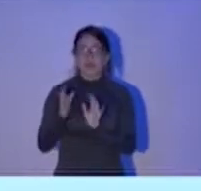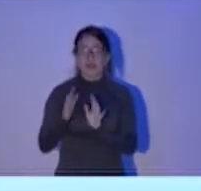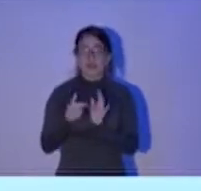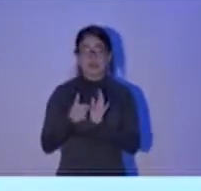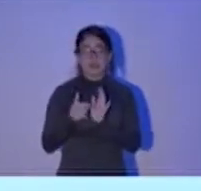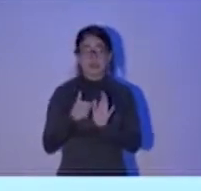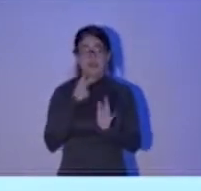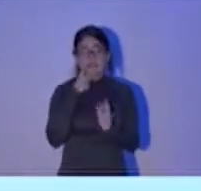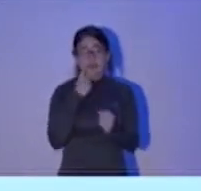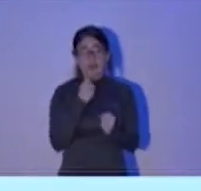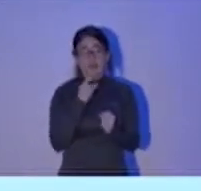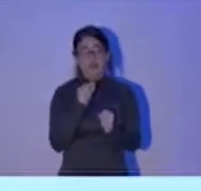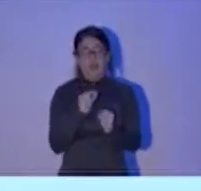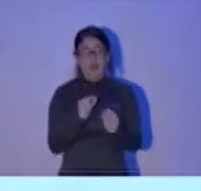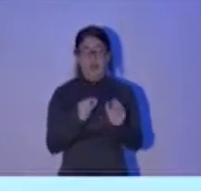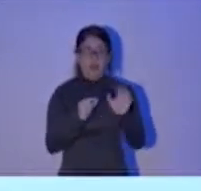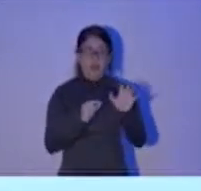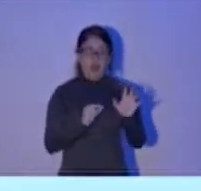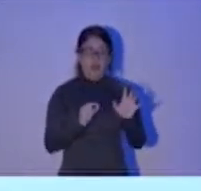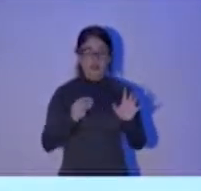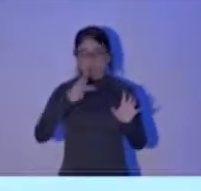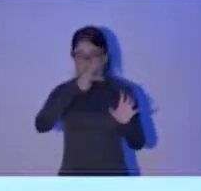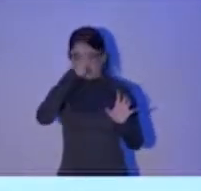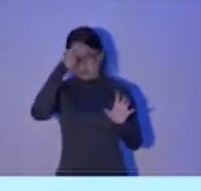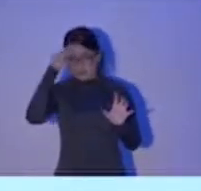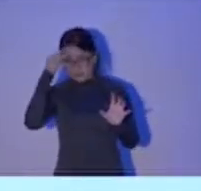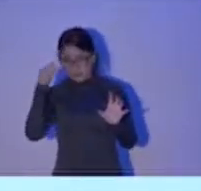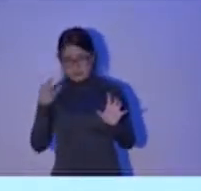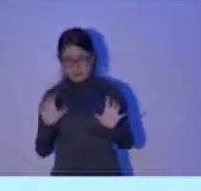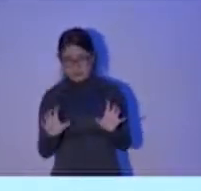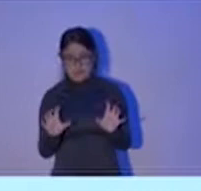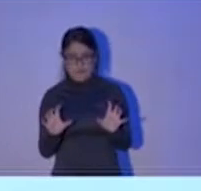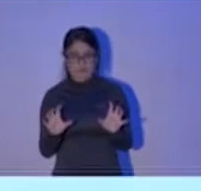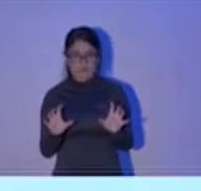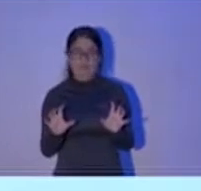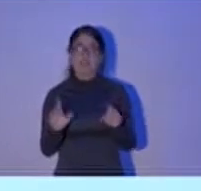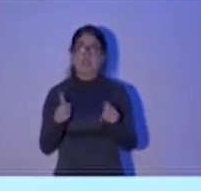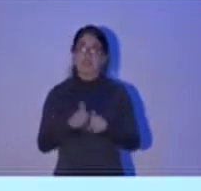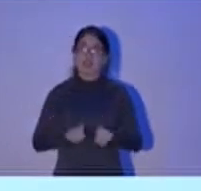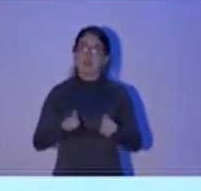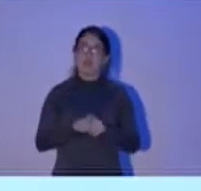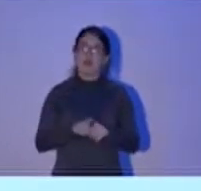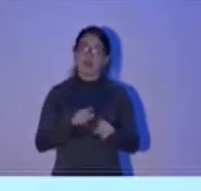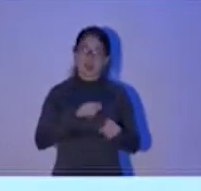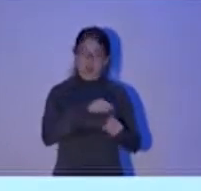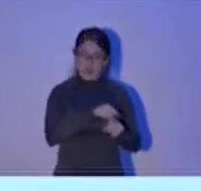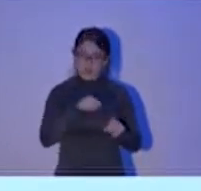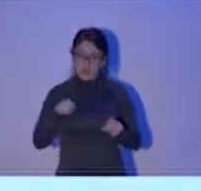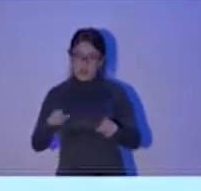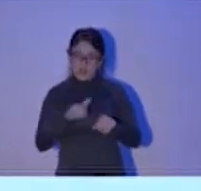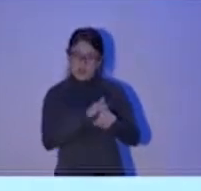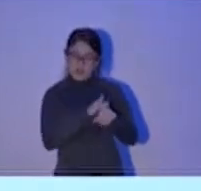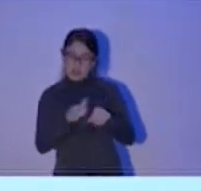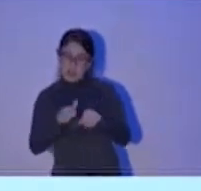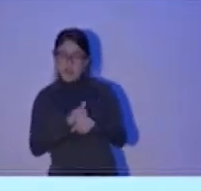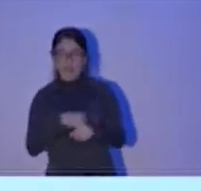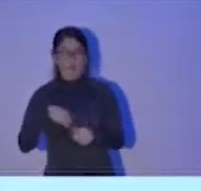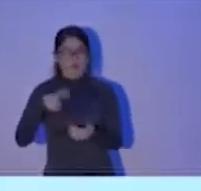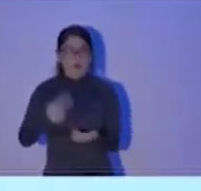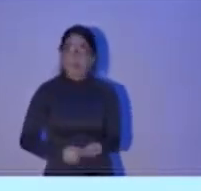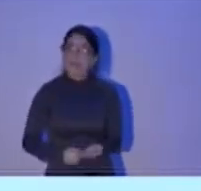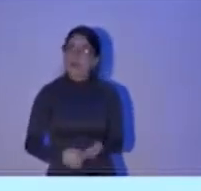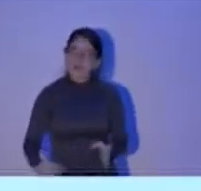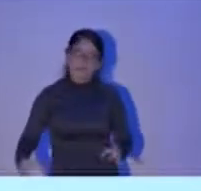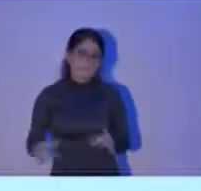Estado-município, fazer o pacto de colaboração, do regime de colaboração, das estratégias, da implementação,